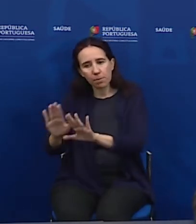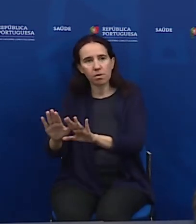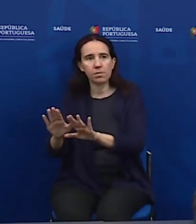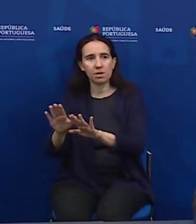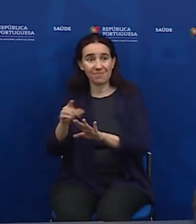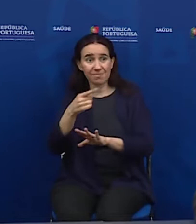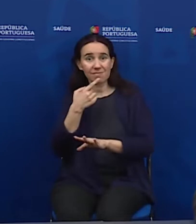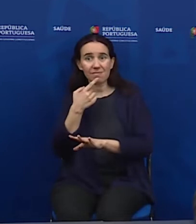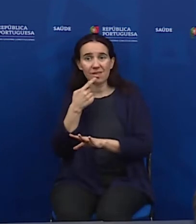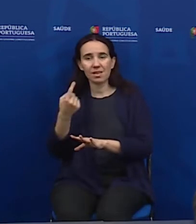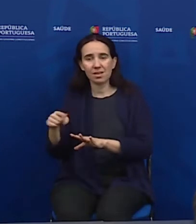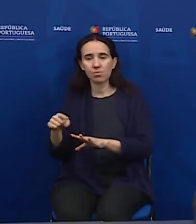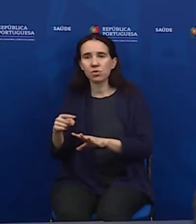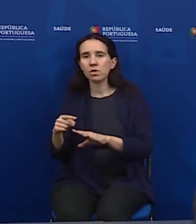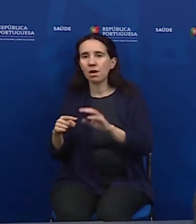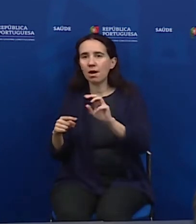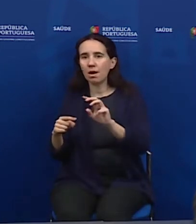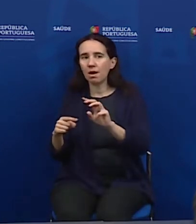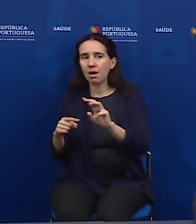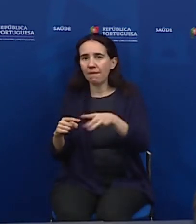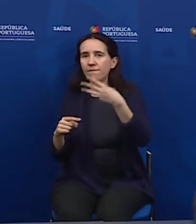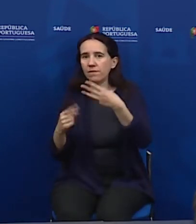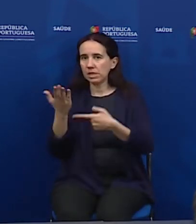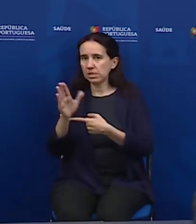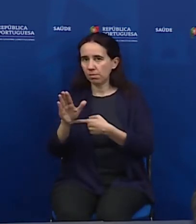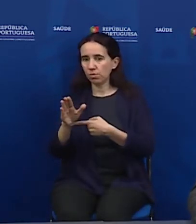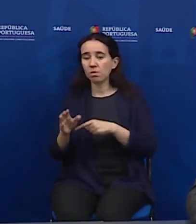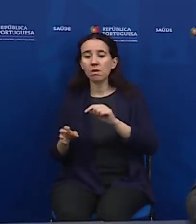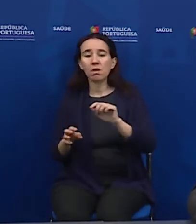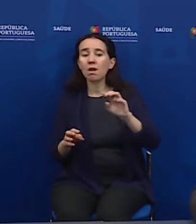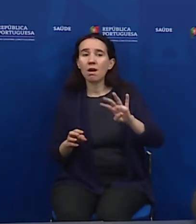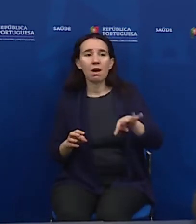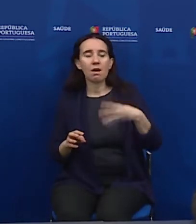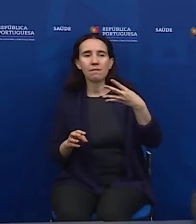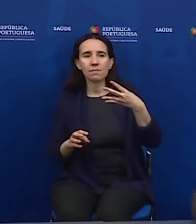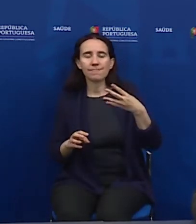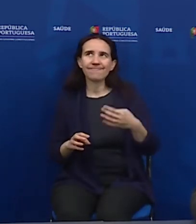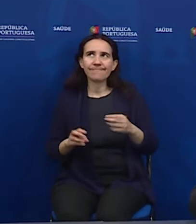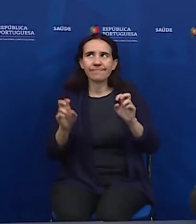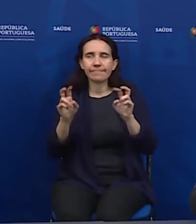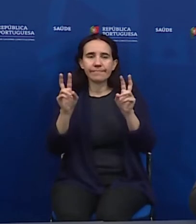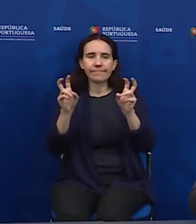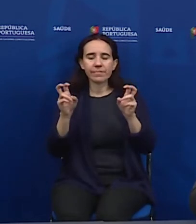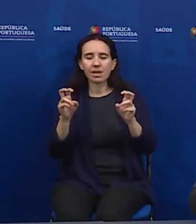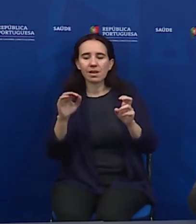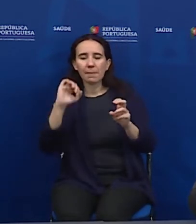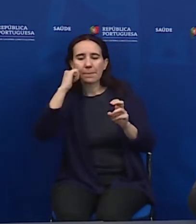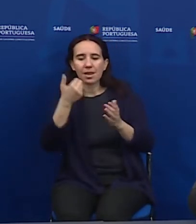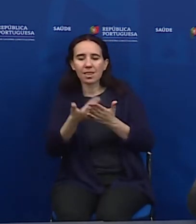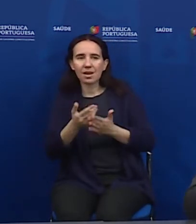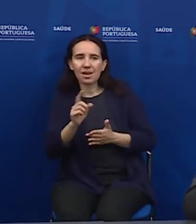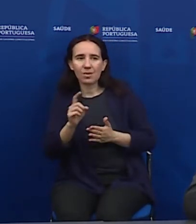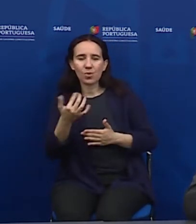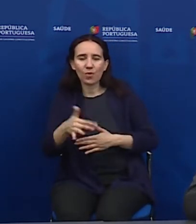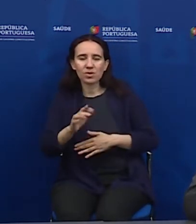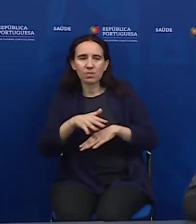E se perceber, temos aqui 3 exemplos. 4 que não fazem eu queria dizer, não fazem mal, mas para utilizar,